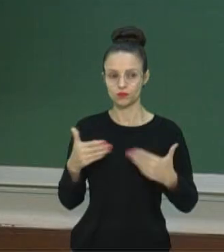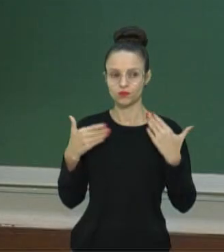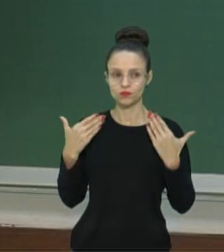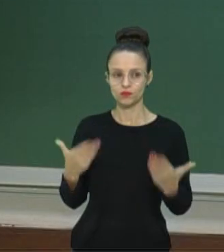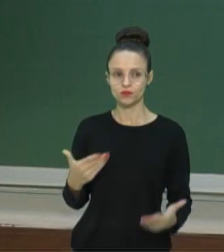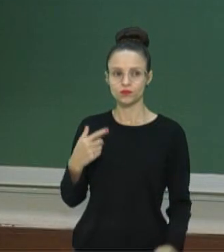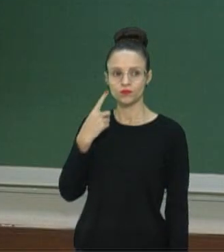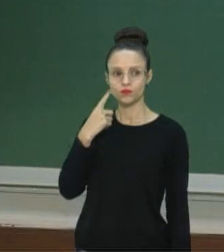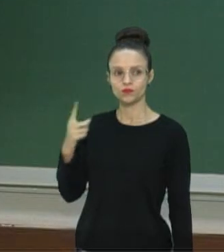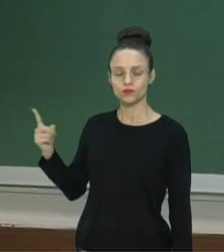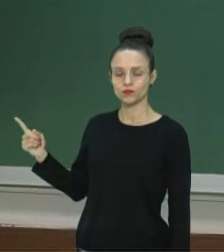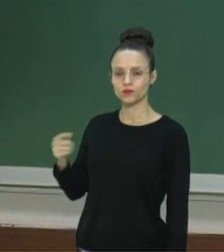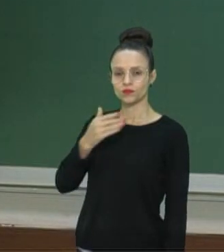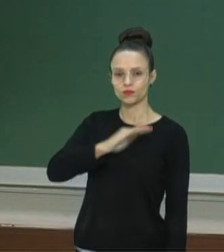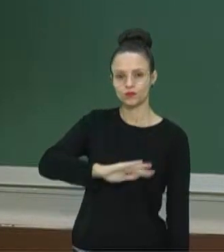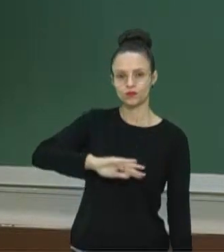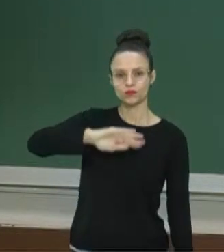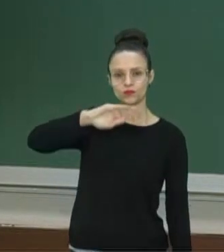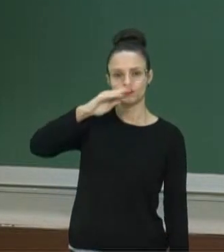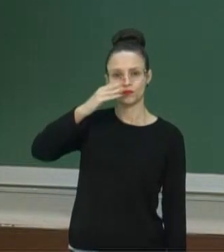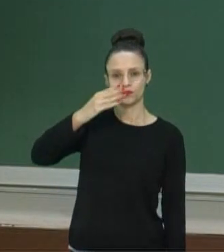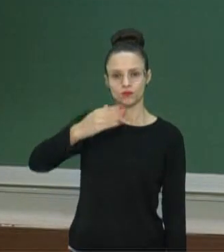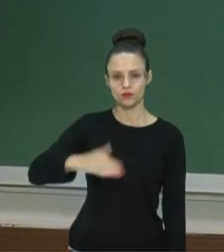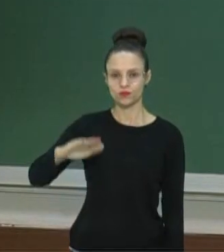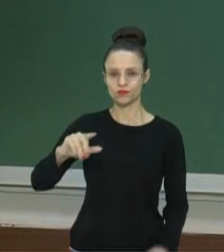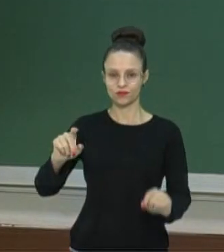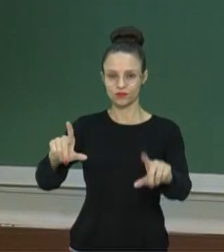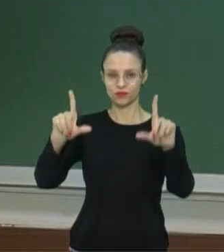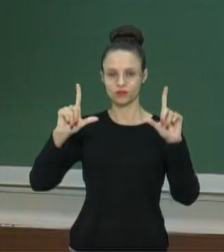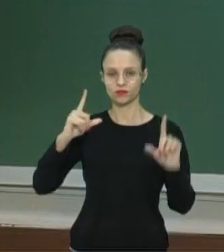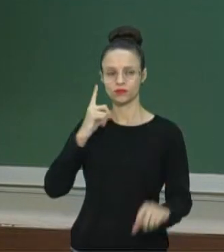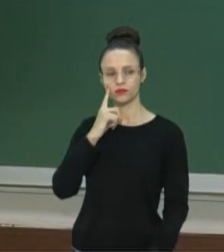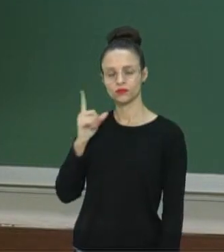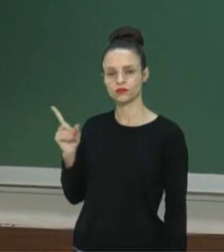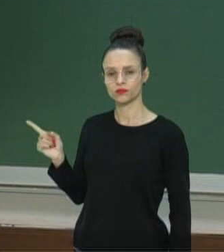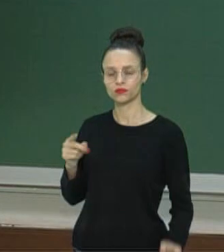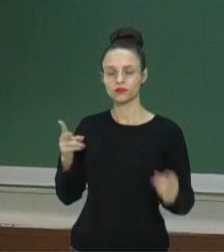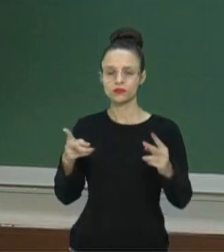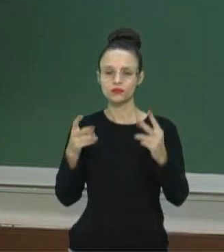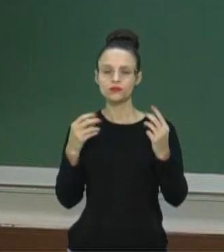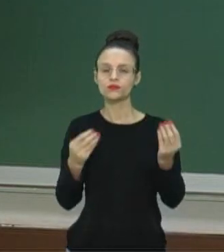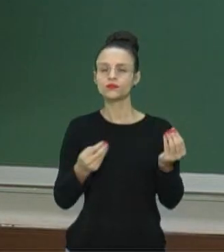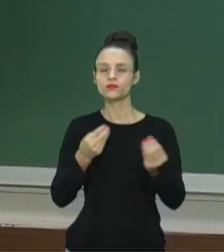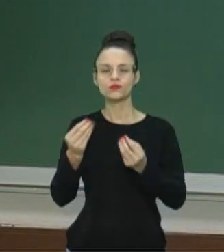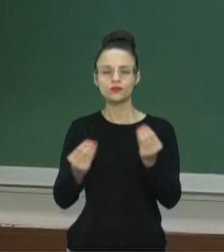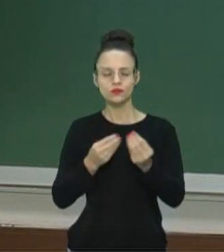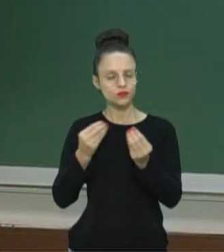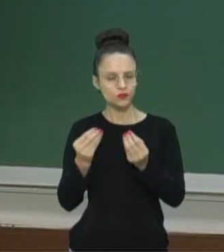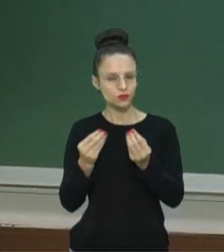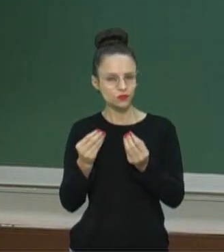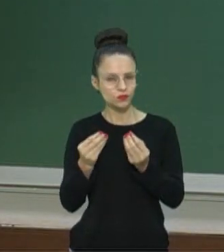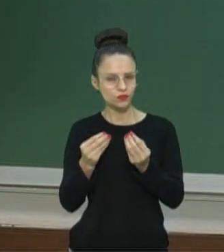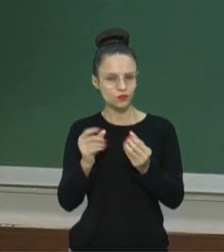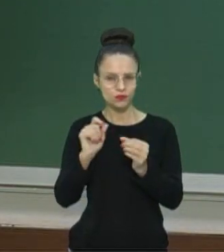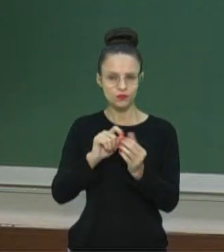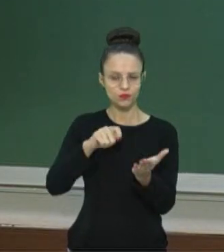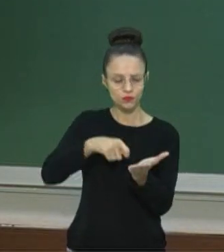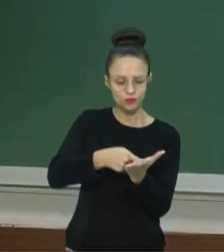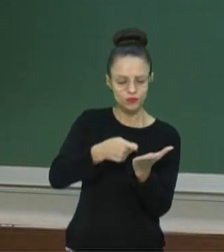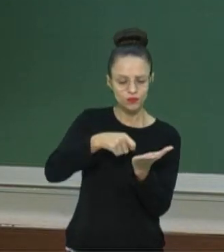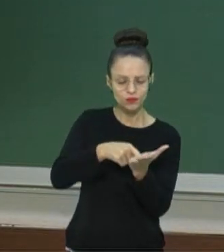tem a grande onda, e se vocês forem observar, como é feito essa gravura